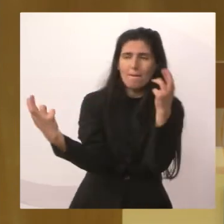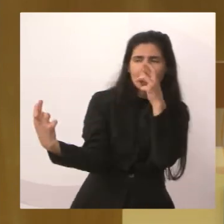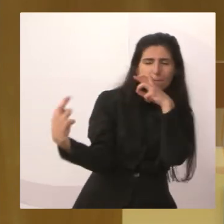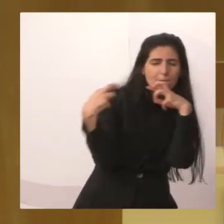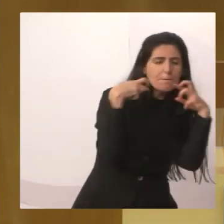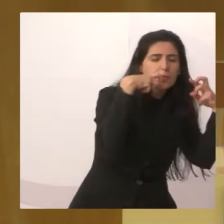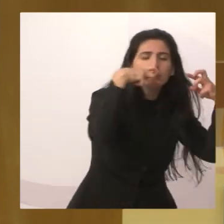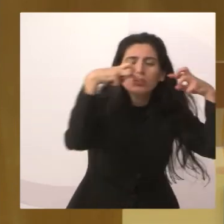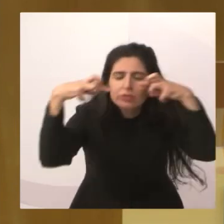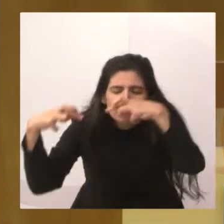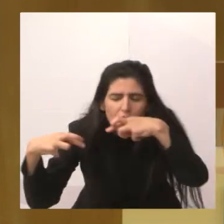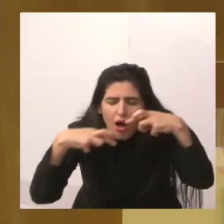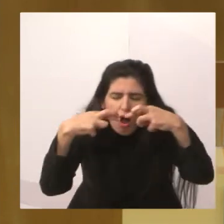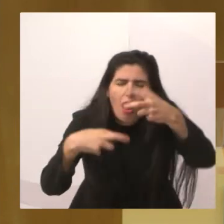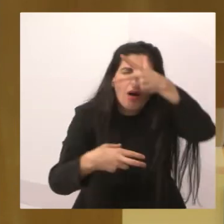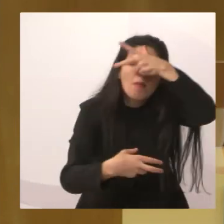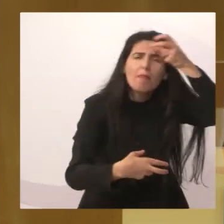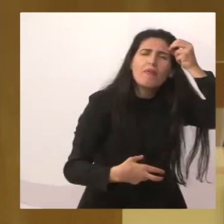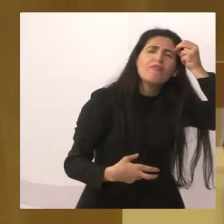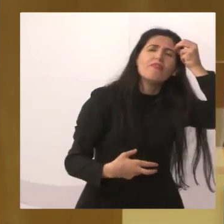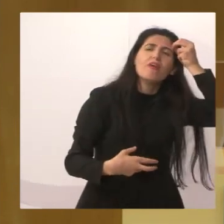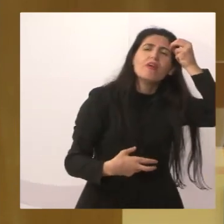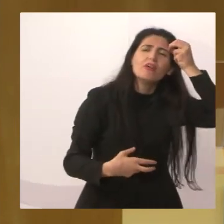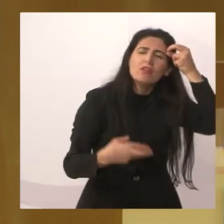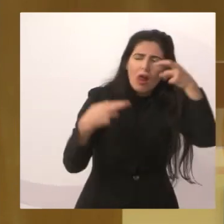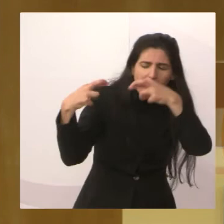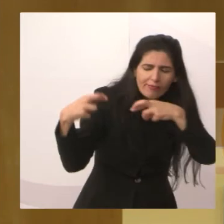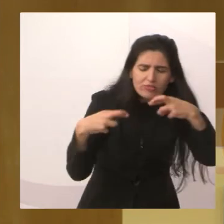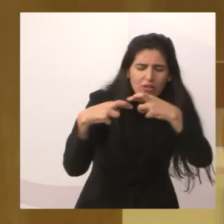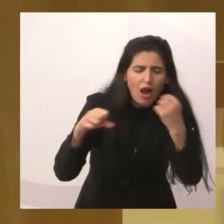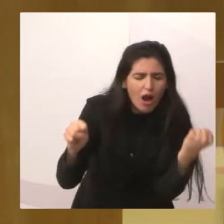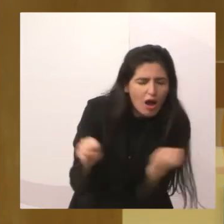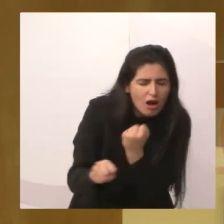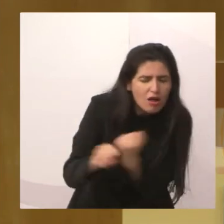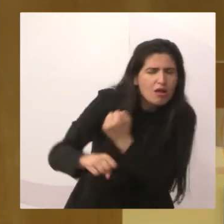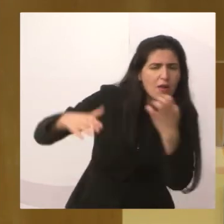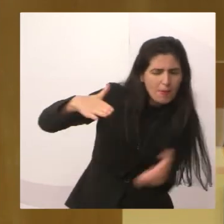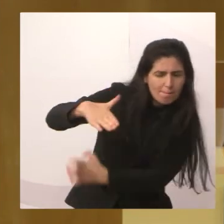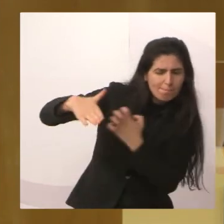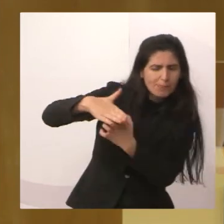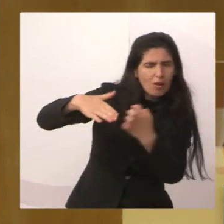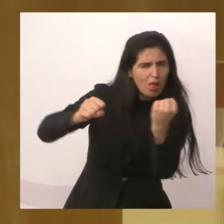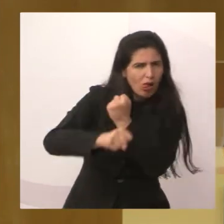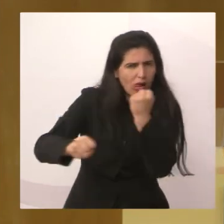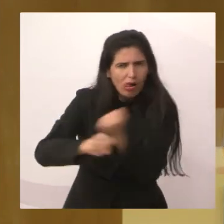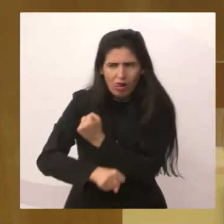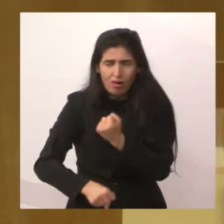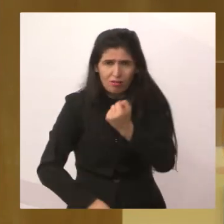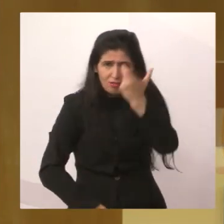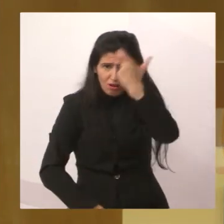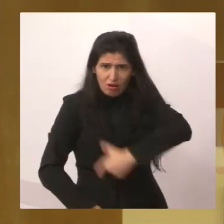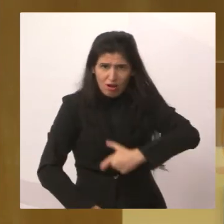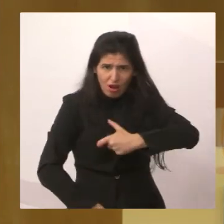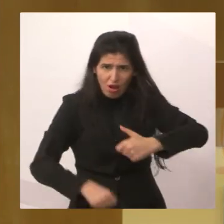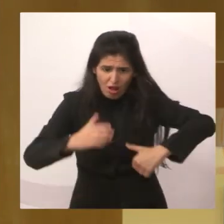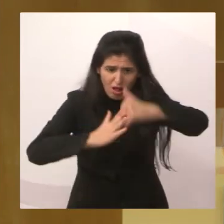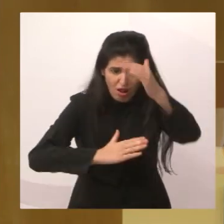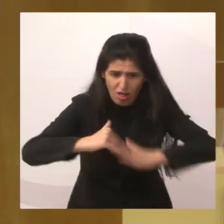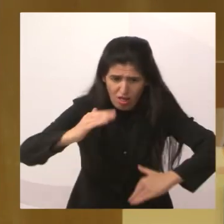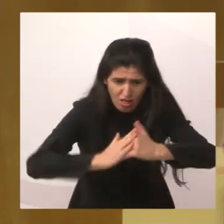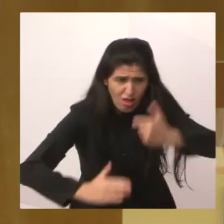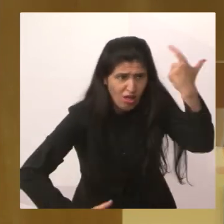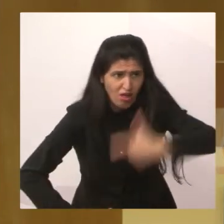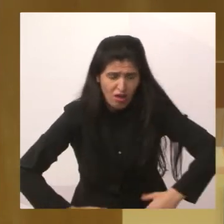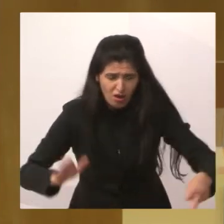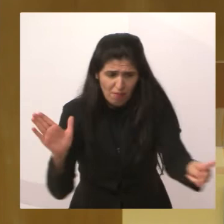Fiscalizar prefeito, fiscalizar as empreiteiras. Isso que nós temos que fazer.